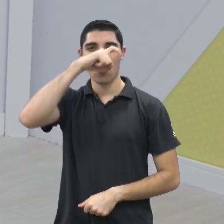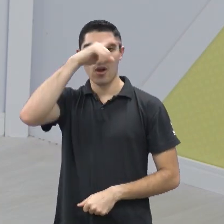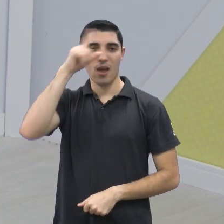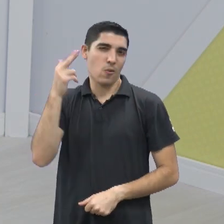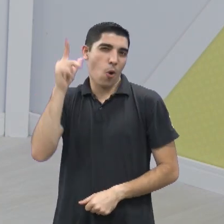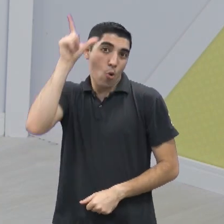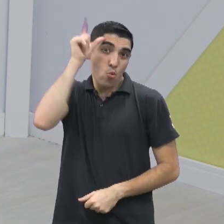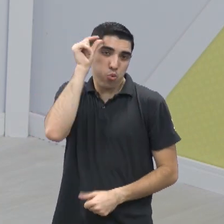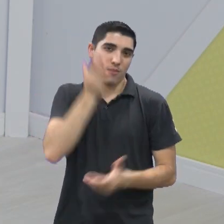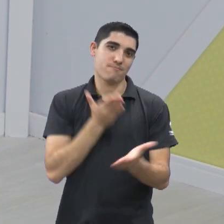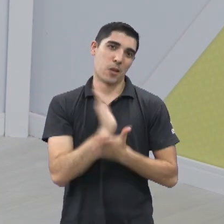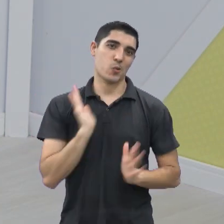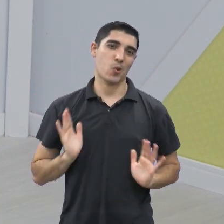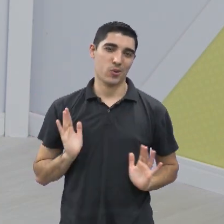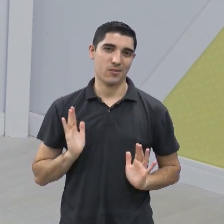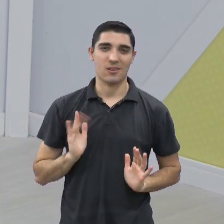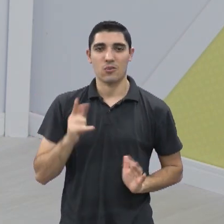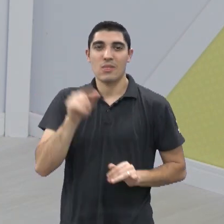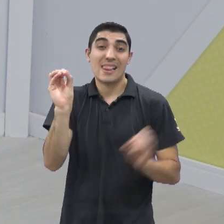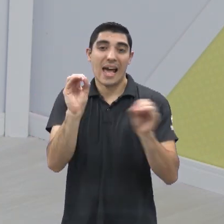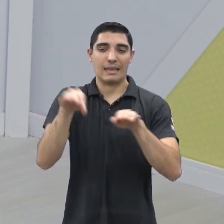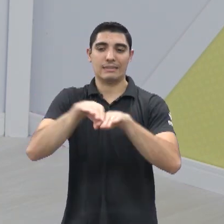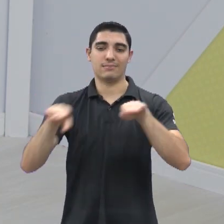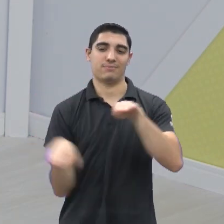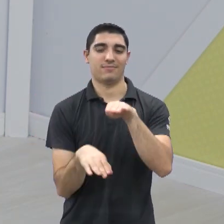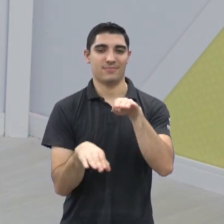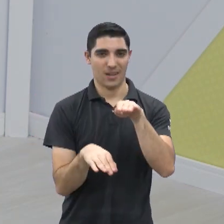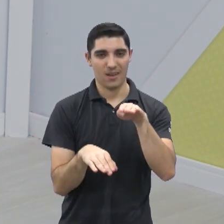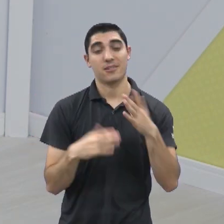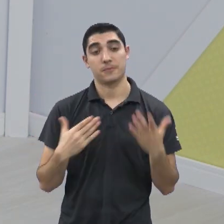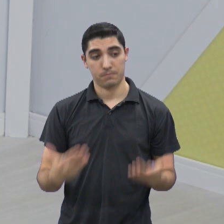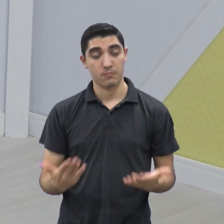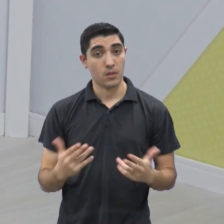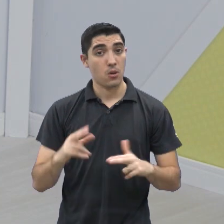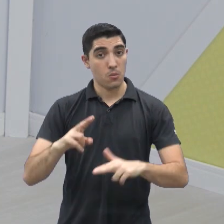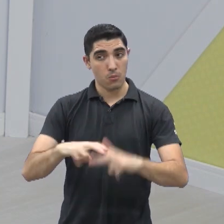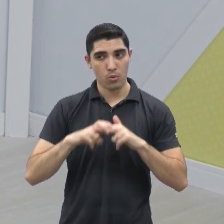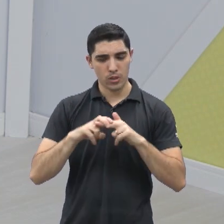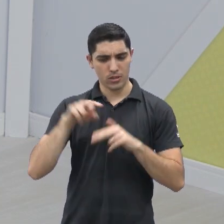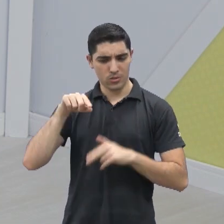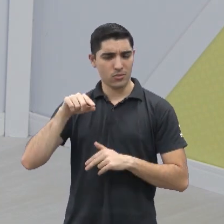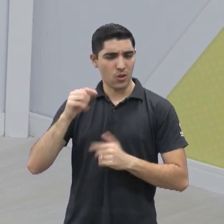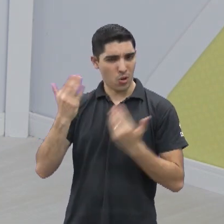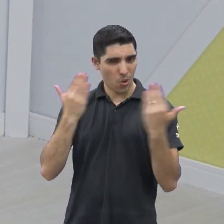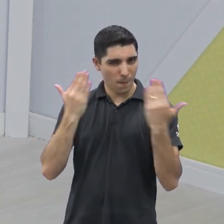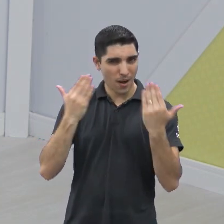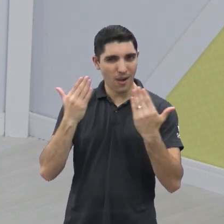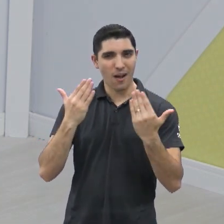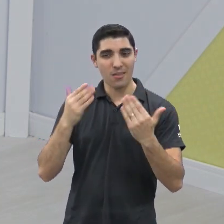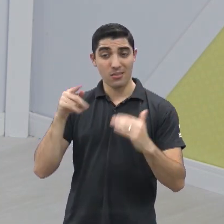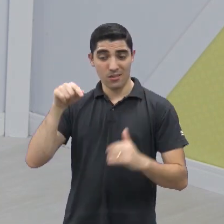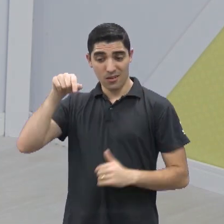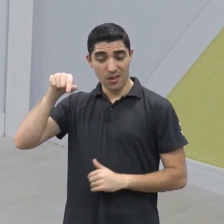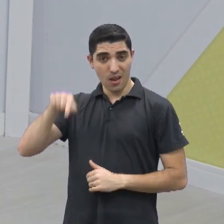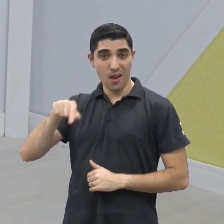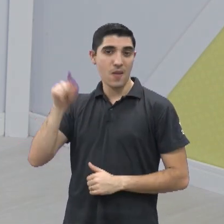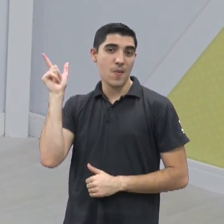um time rebaixado jogando as 8º e um time que neste ano ficou na zona de rebaixamento, acabou se salvando,